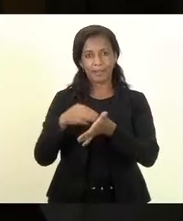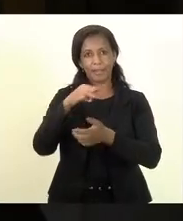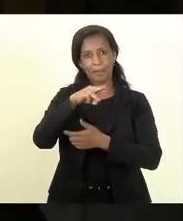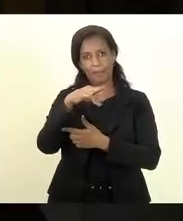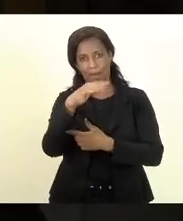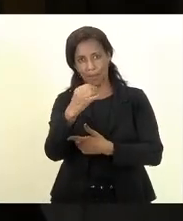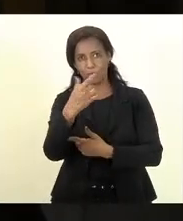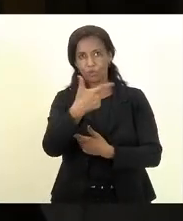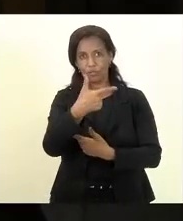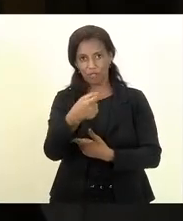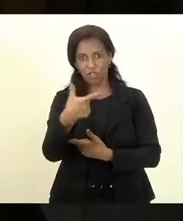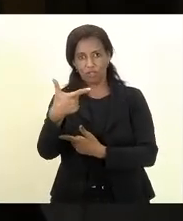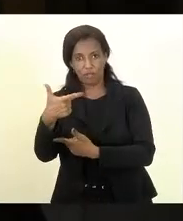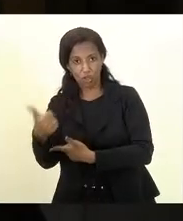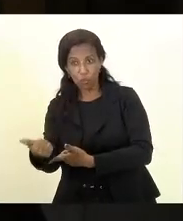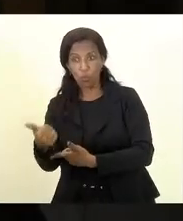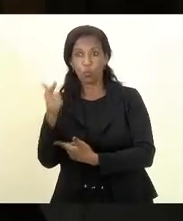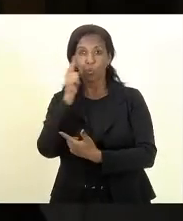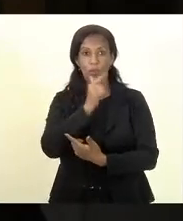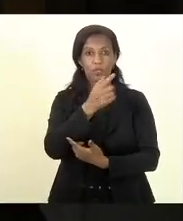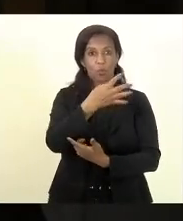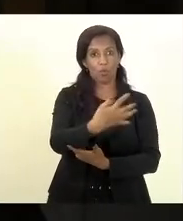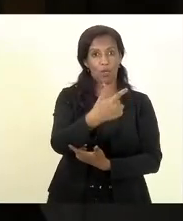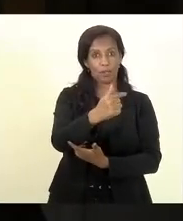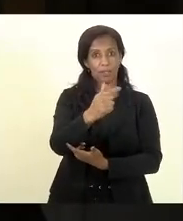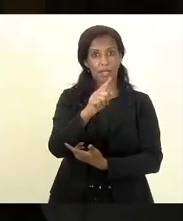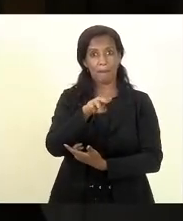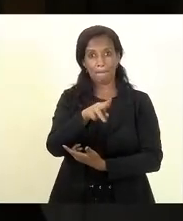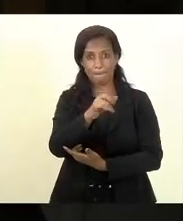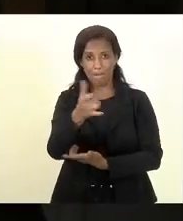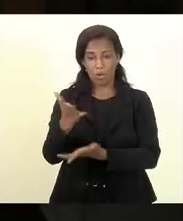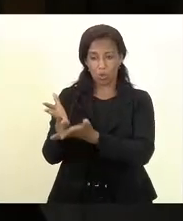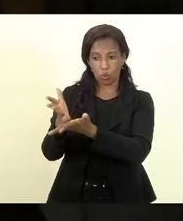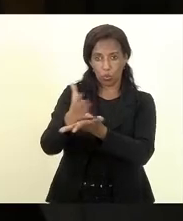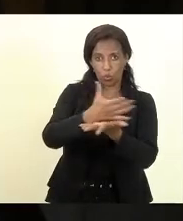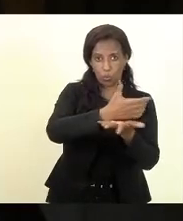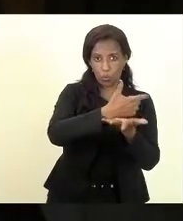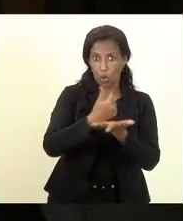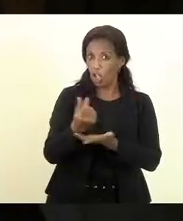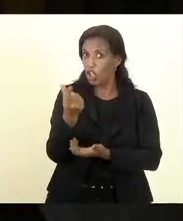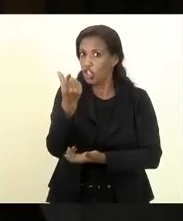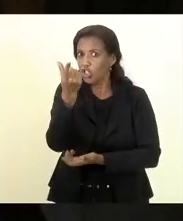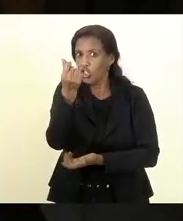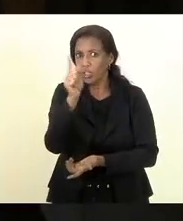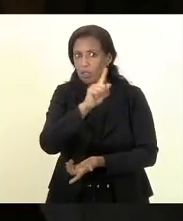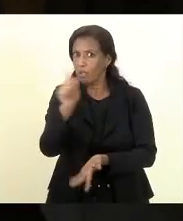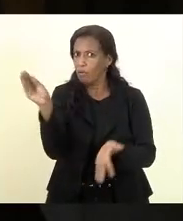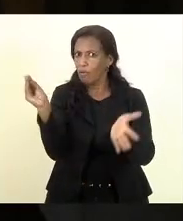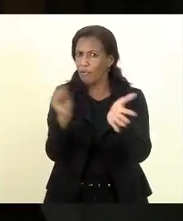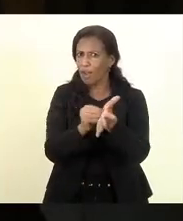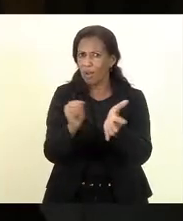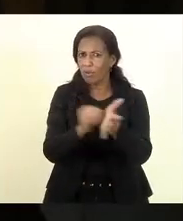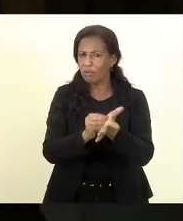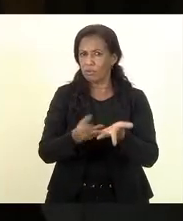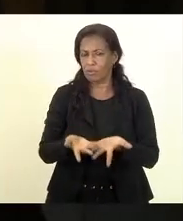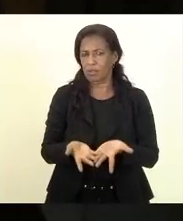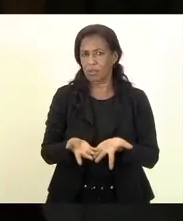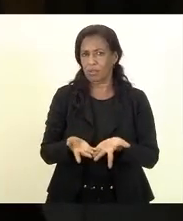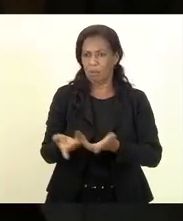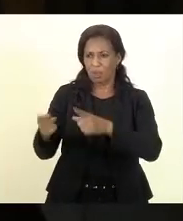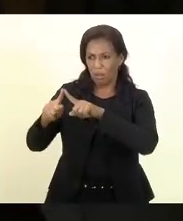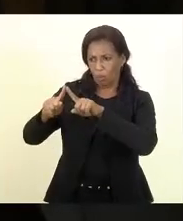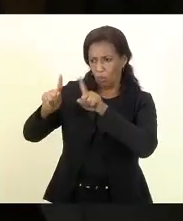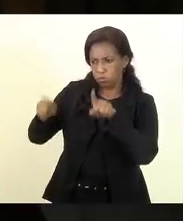arrecadou 47 milhões de reais. Dinheiro não falta para manter essas unidades de